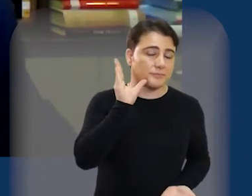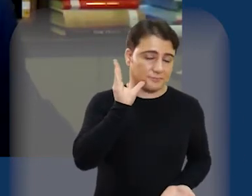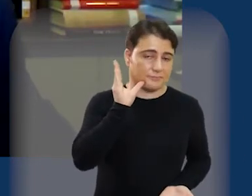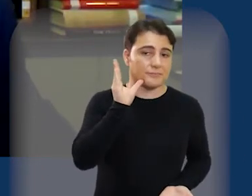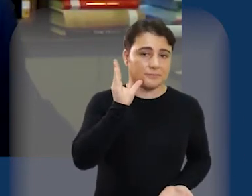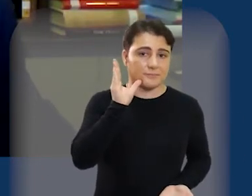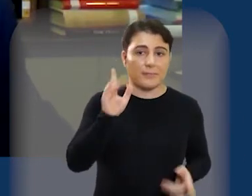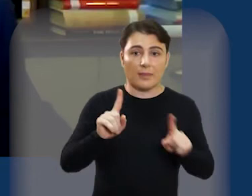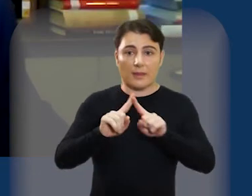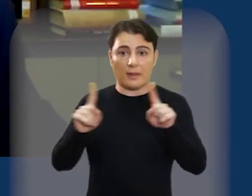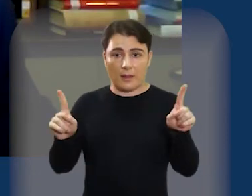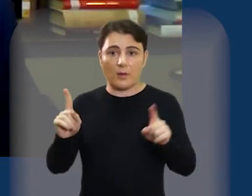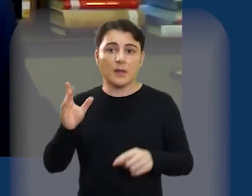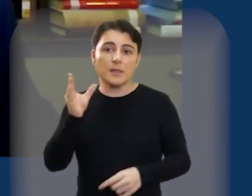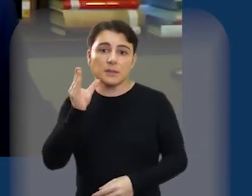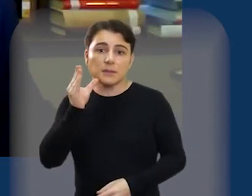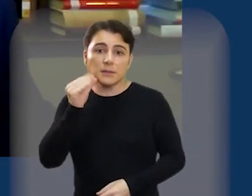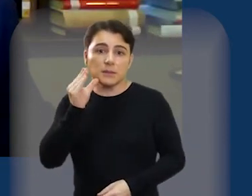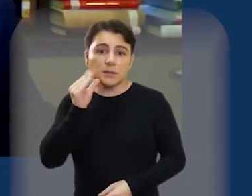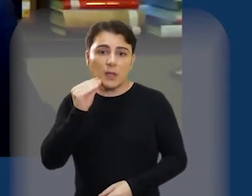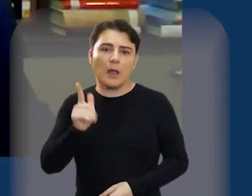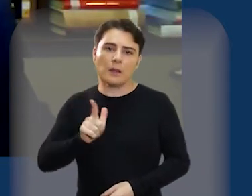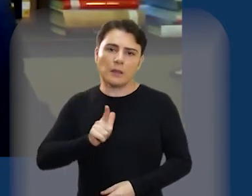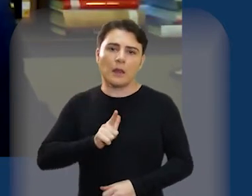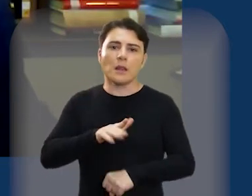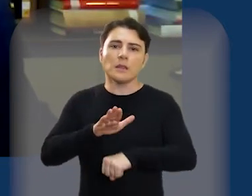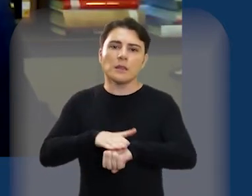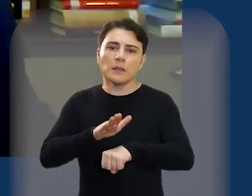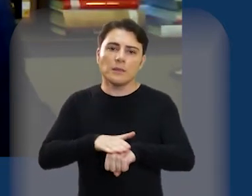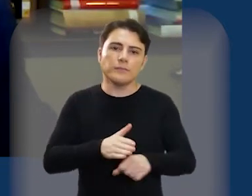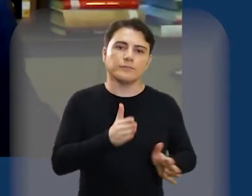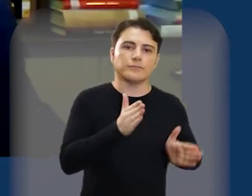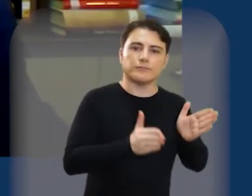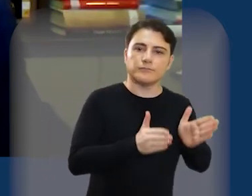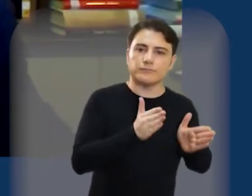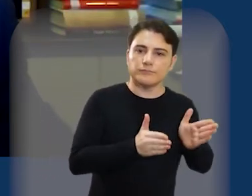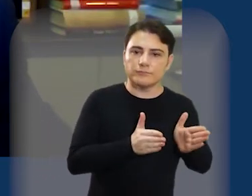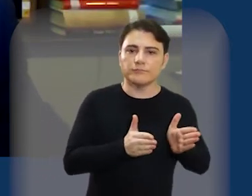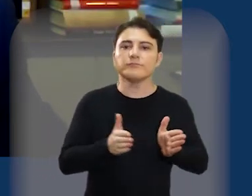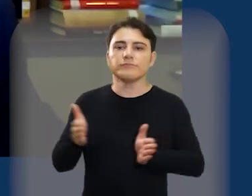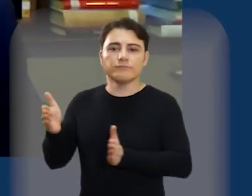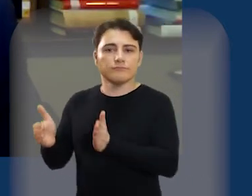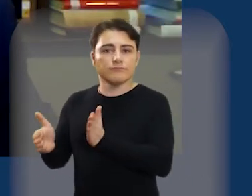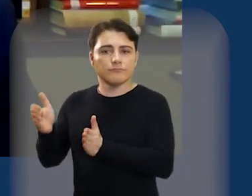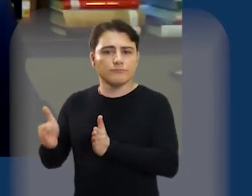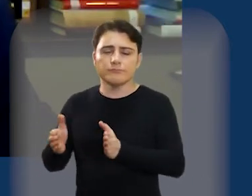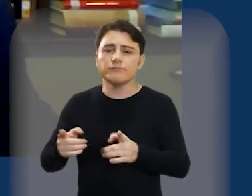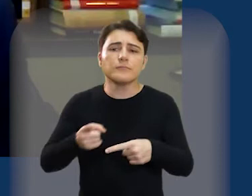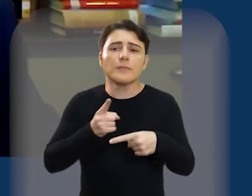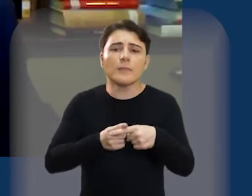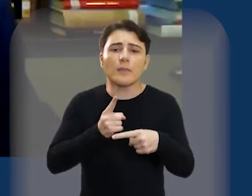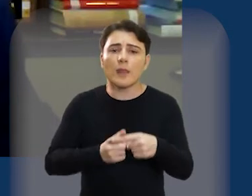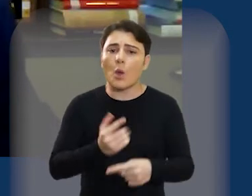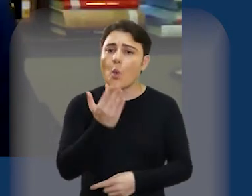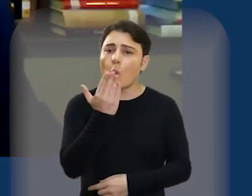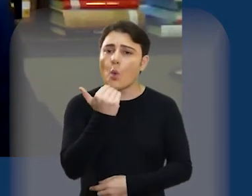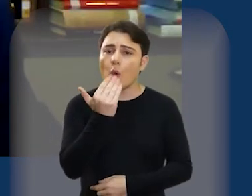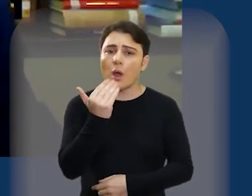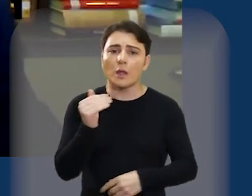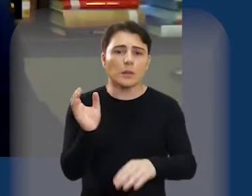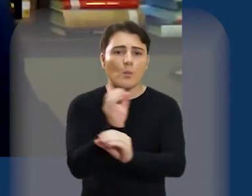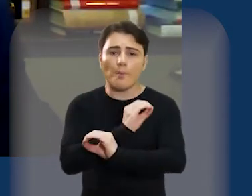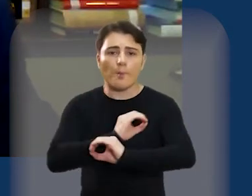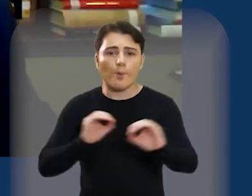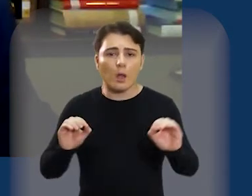de alimentação. Quer dizer que, teoricamente, um jejum intermitente ele é uma dieta